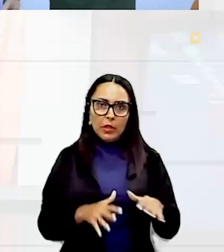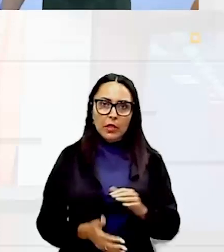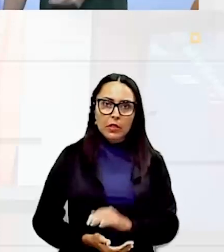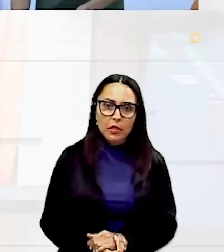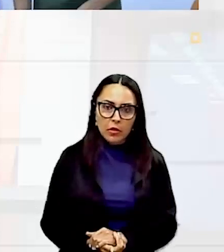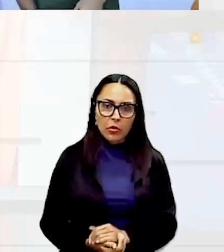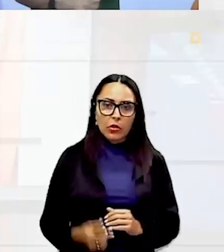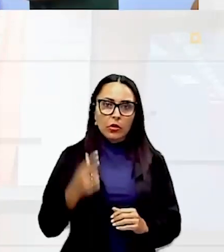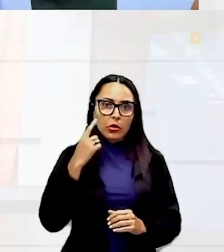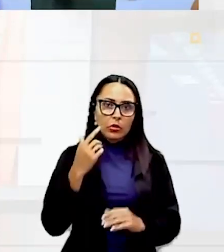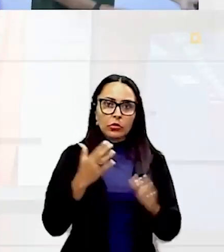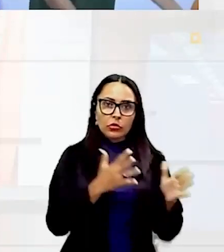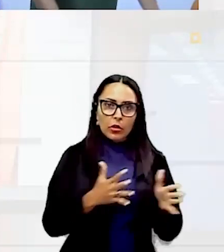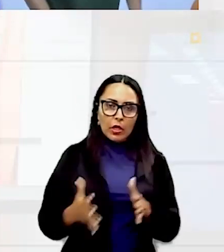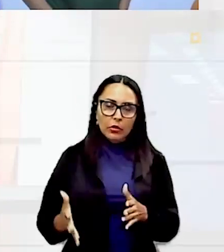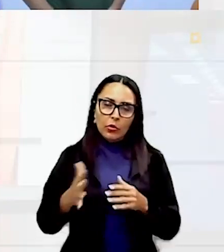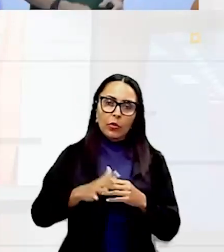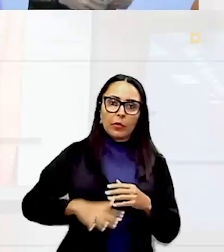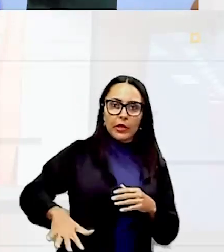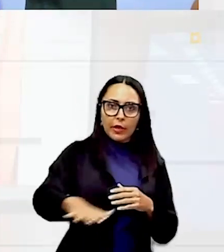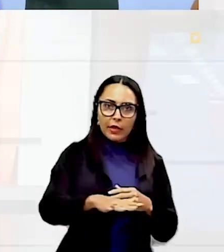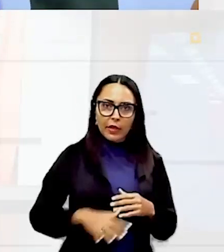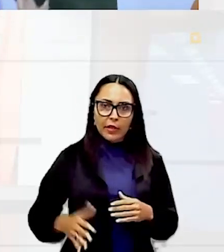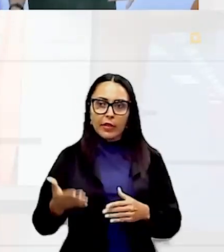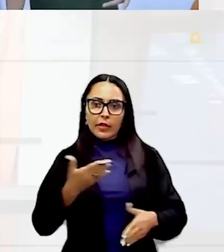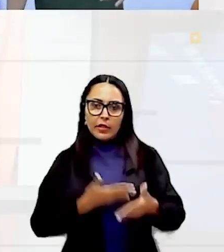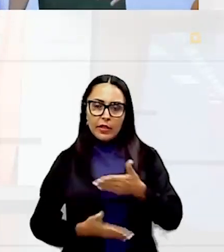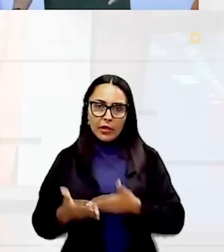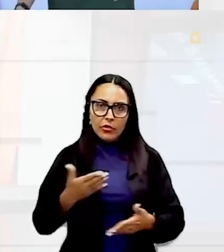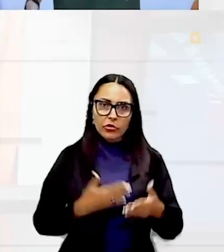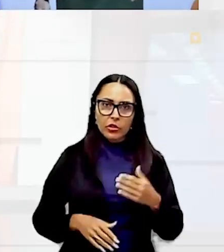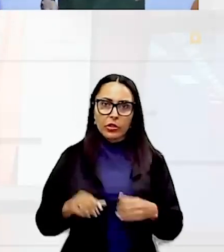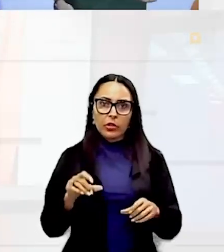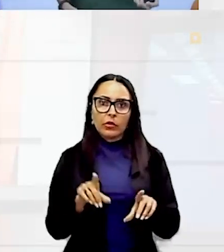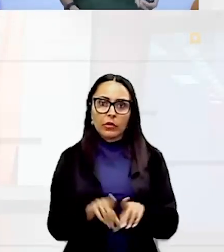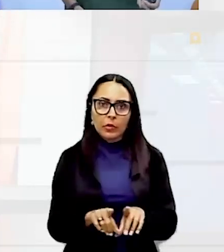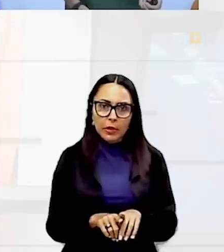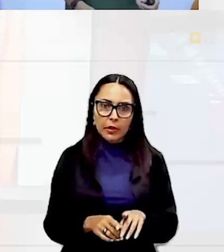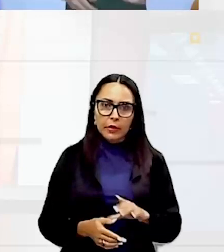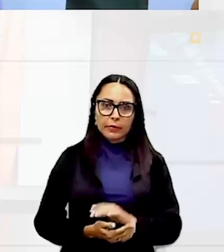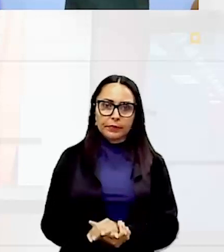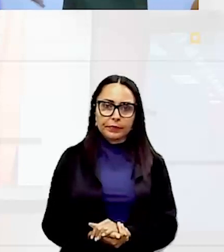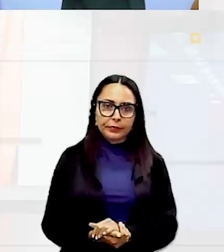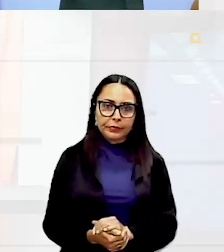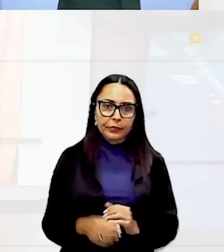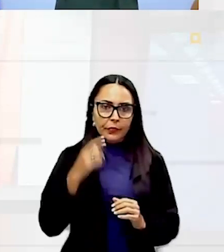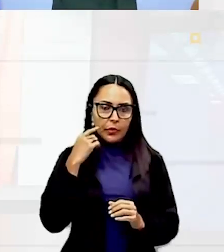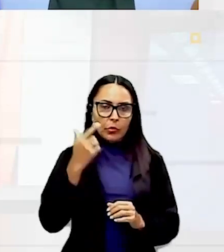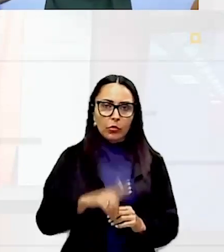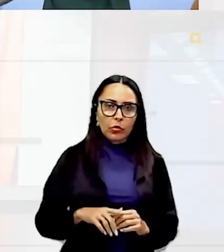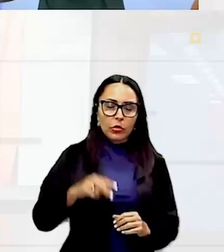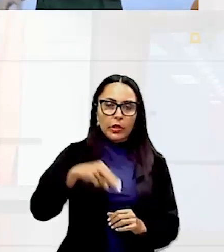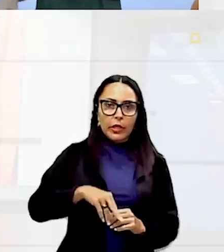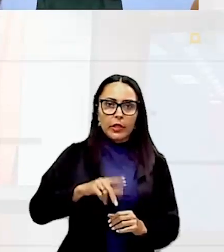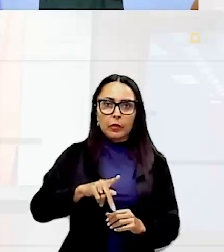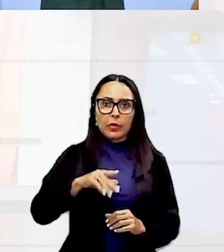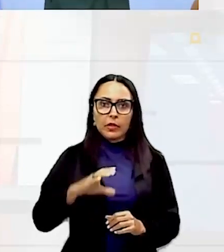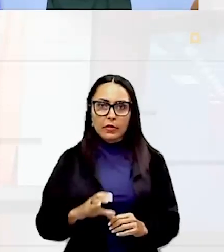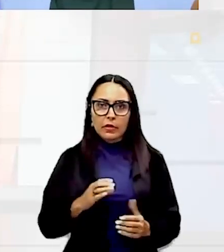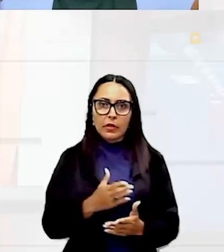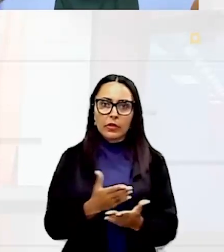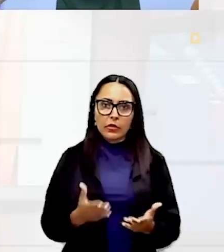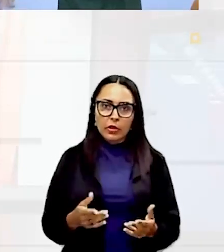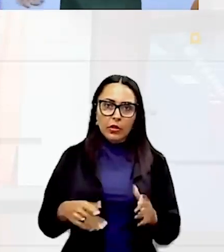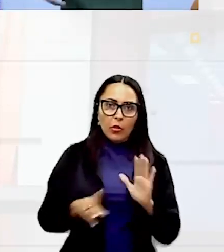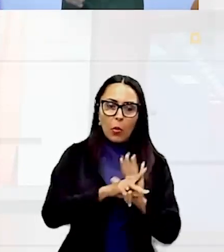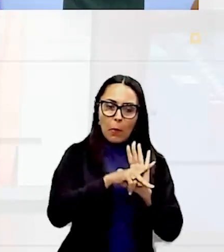do jogador, do ambiente, dele interagindo com outros NPCs, né, que são personagens do